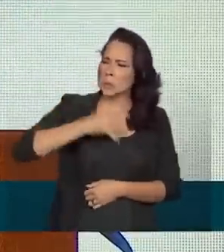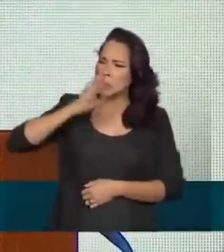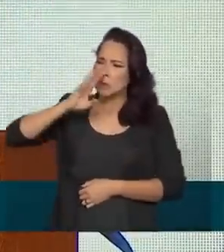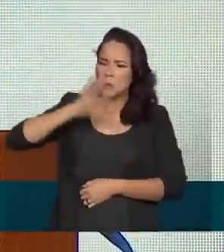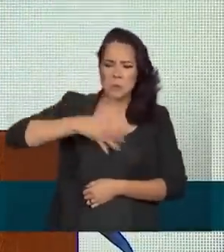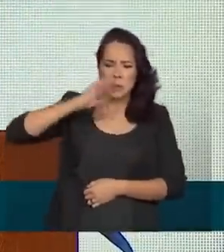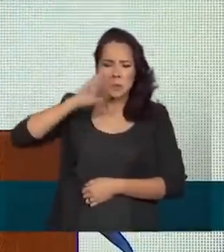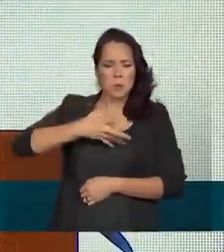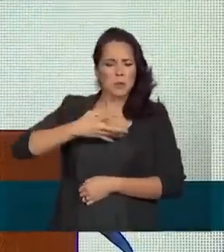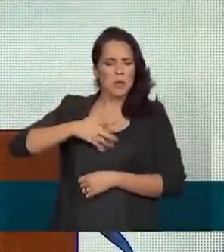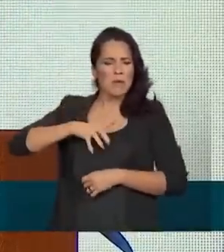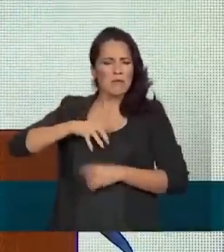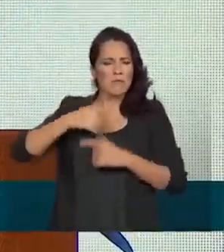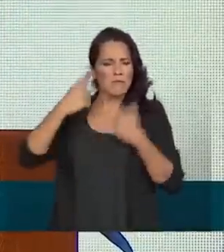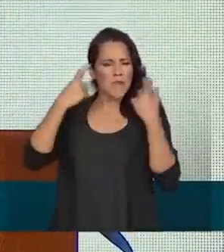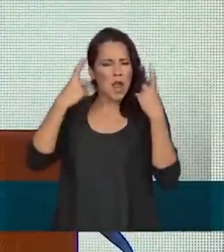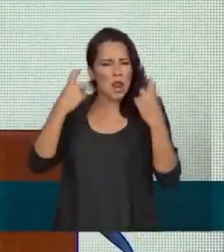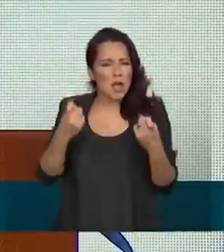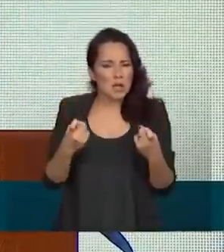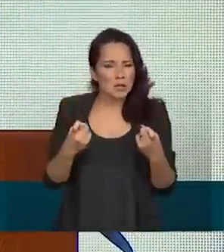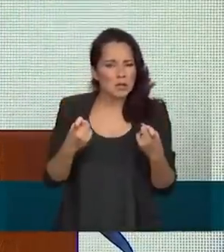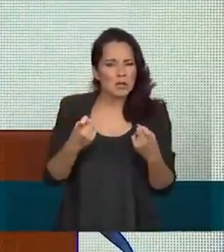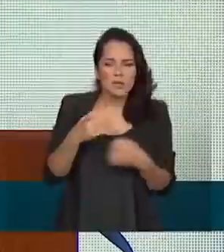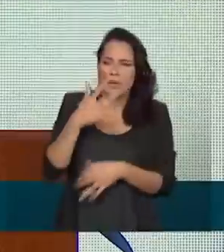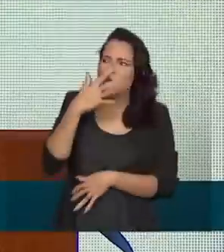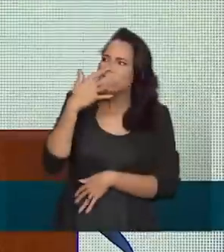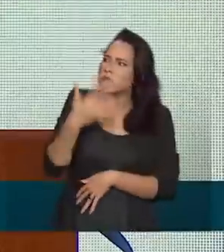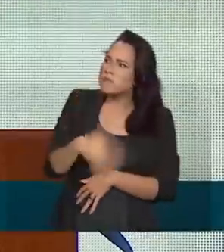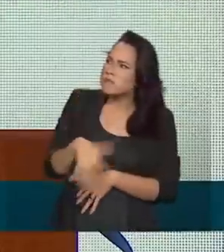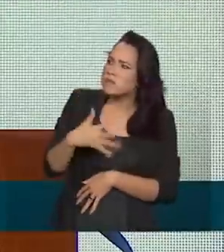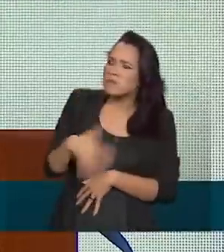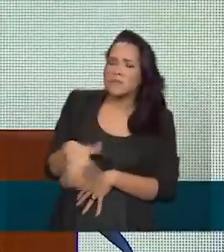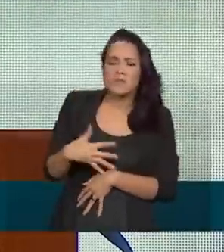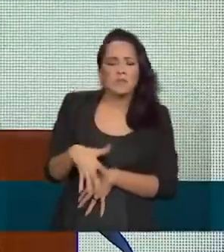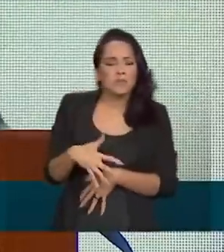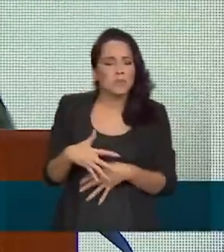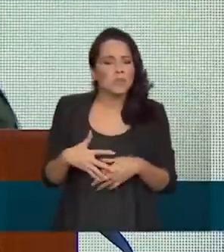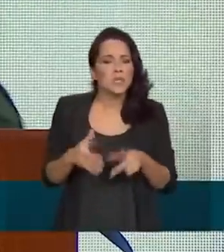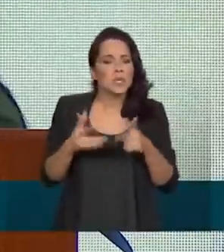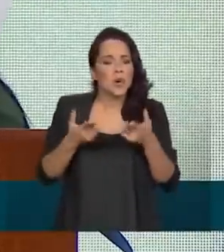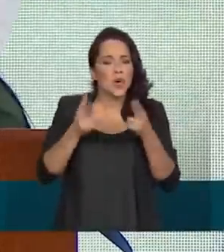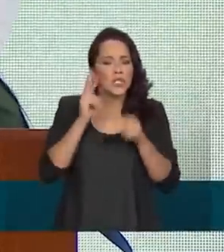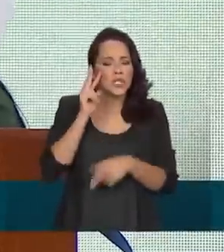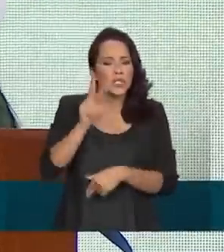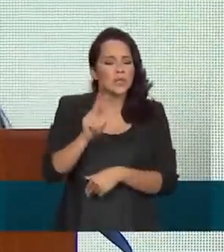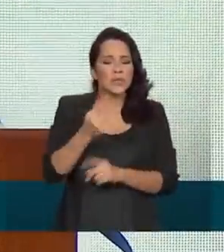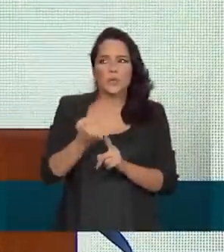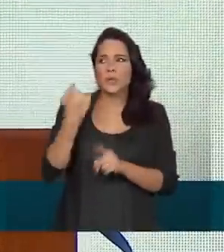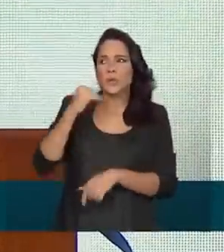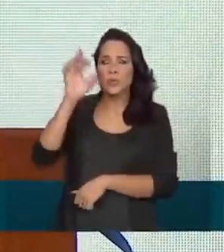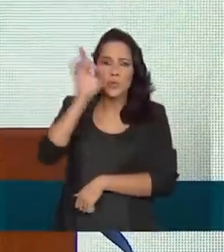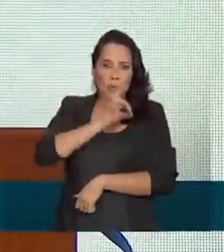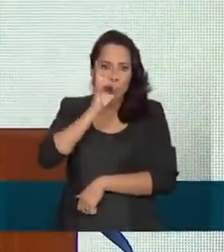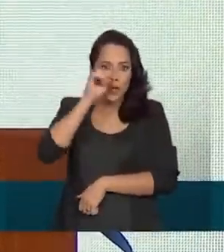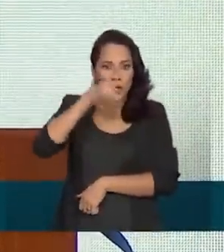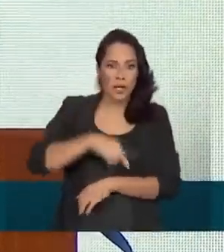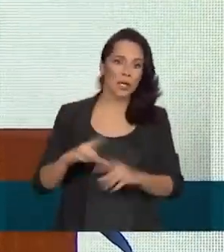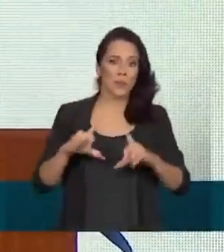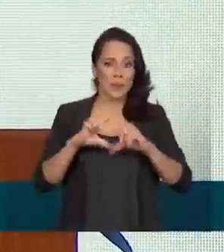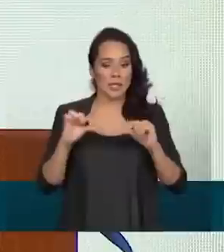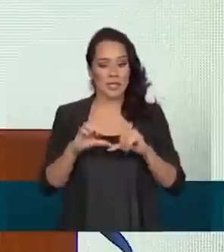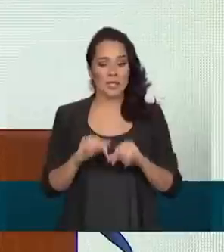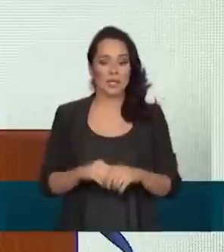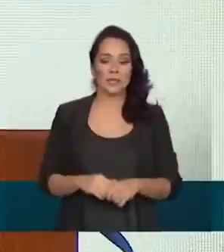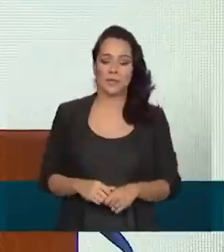e violentos, tão chocantes e aterrorizantes como vimos neste último domingo aqui em